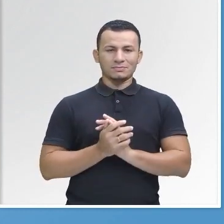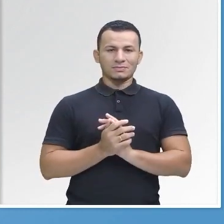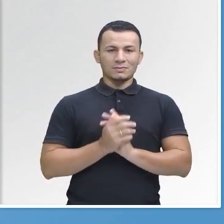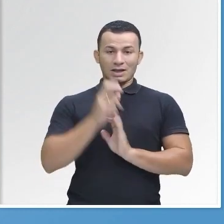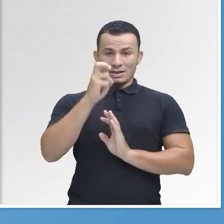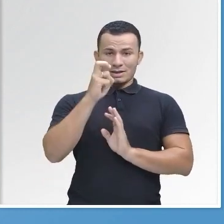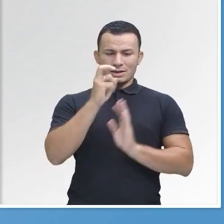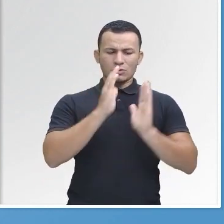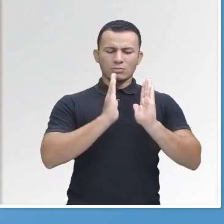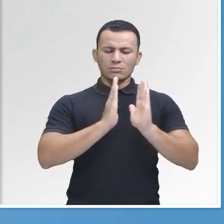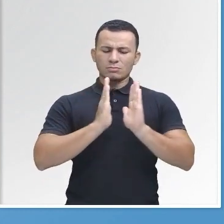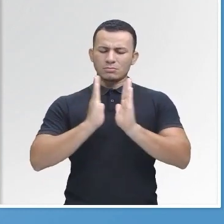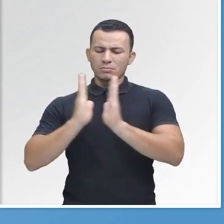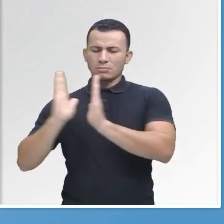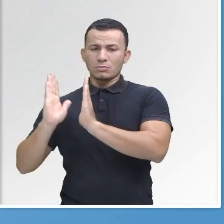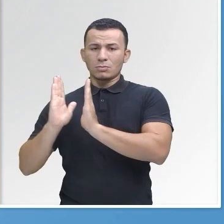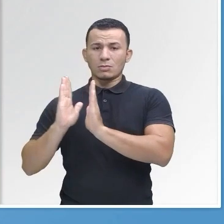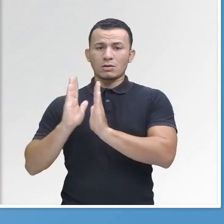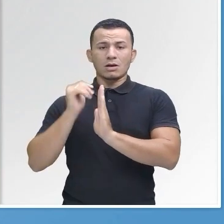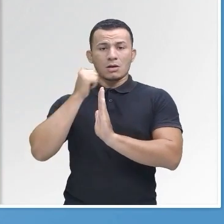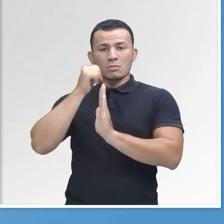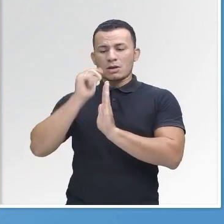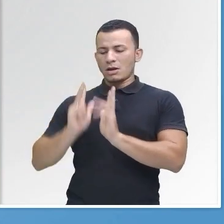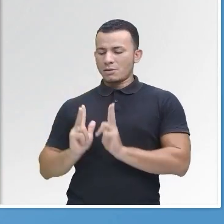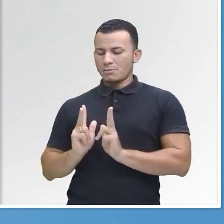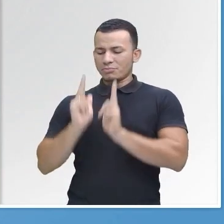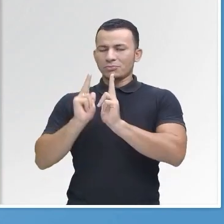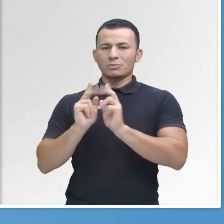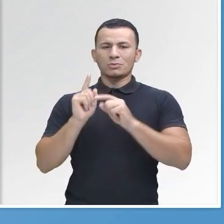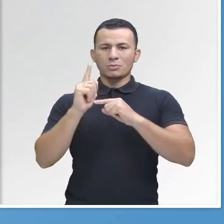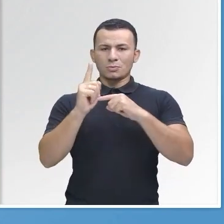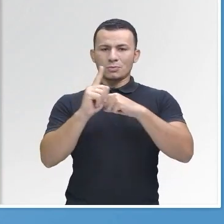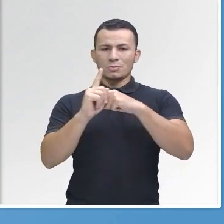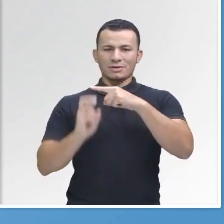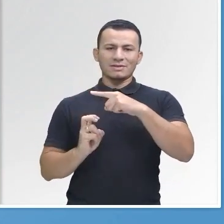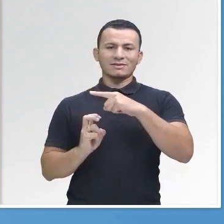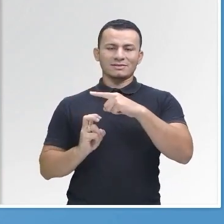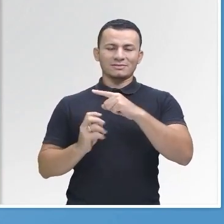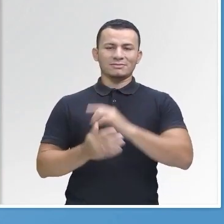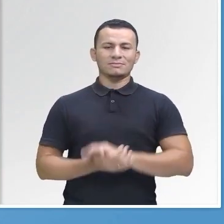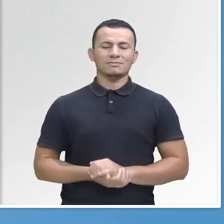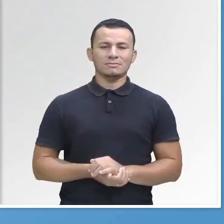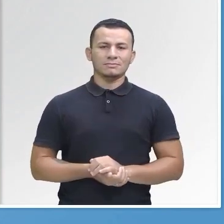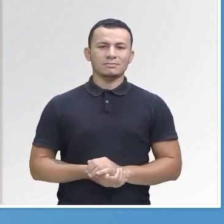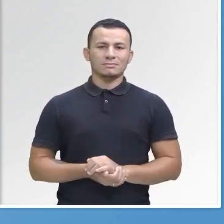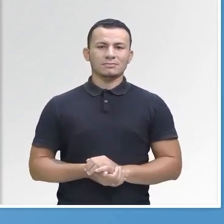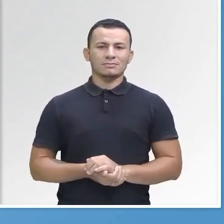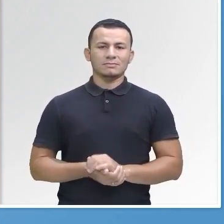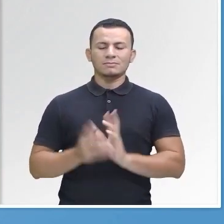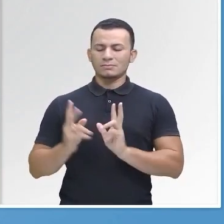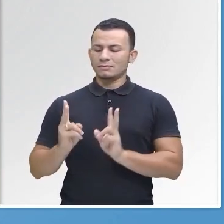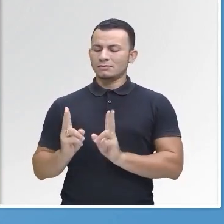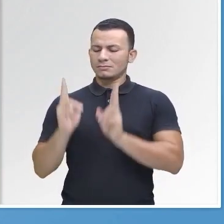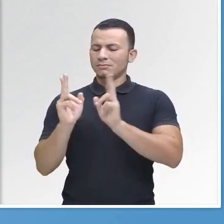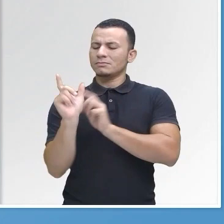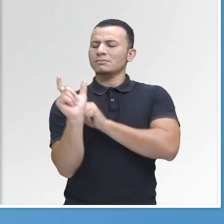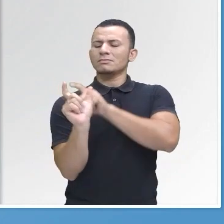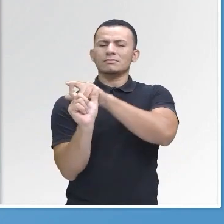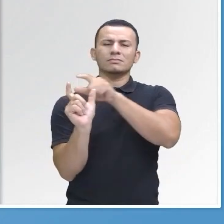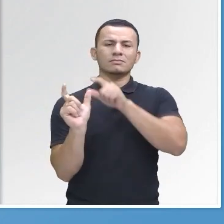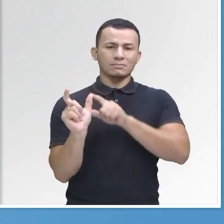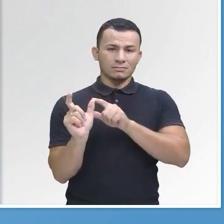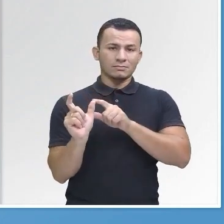temos, a Maria cortou 1/5. Muito bem. Então, olha aí, ó. Qual foi o pedaço que foi cortado